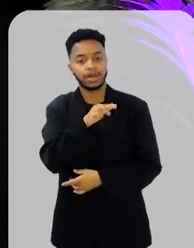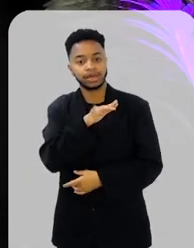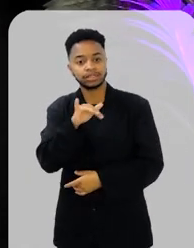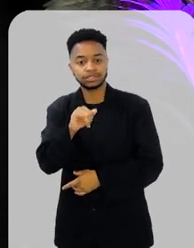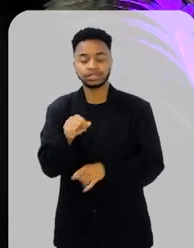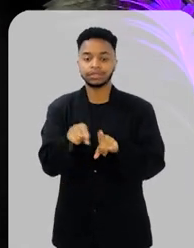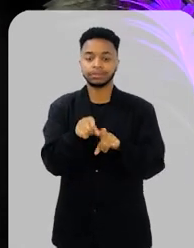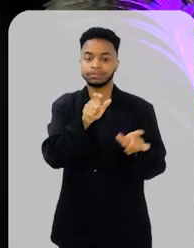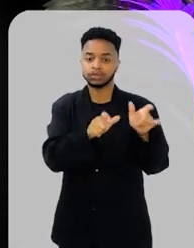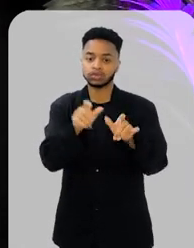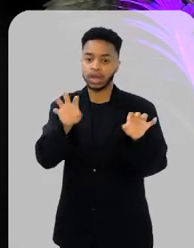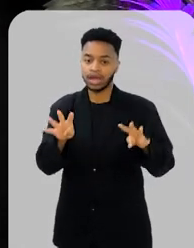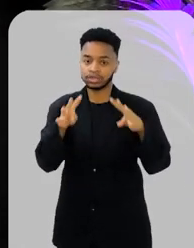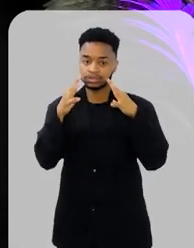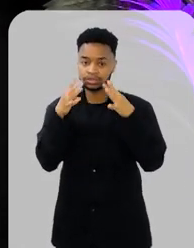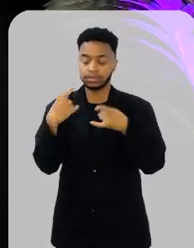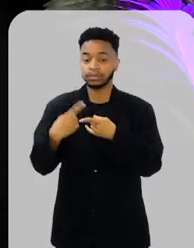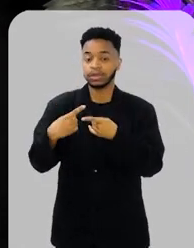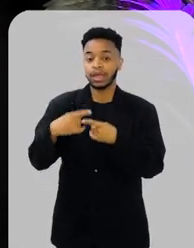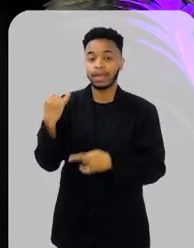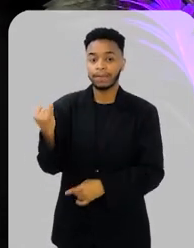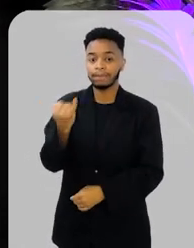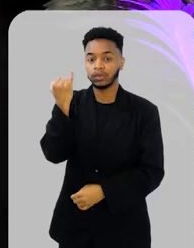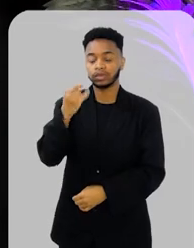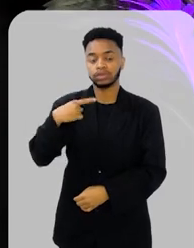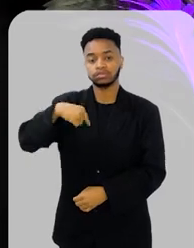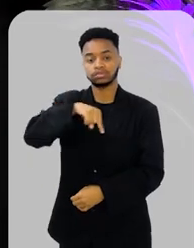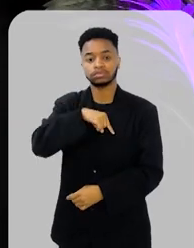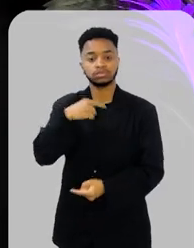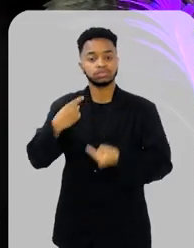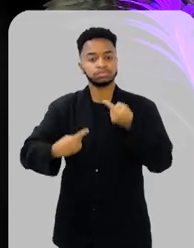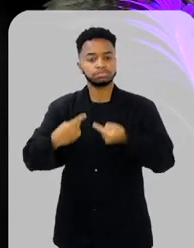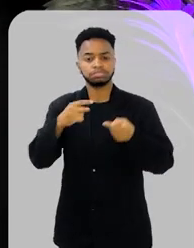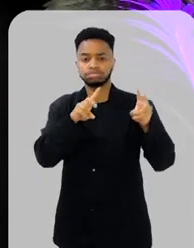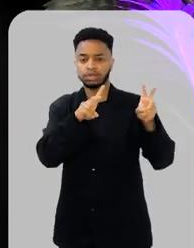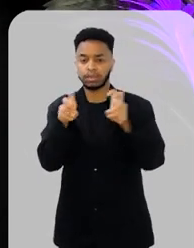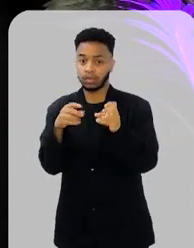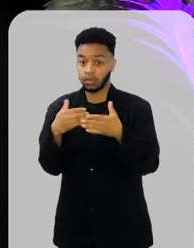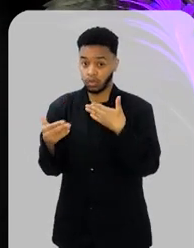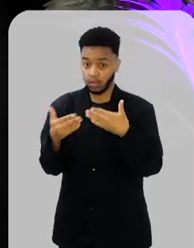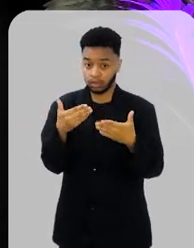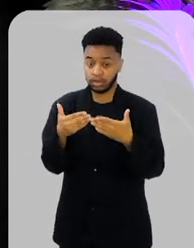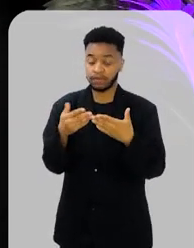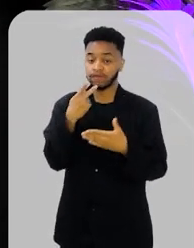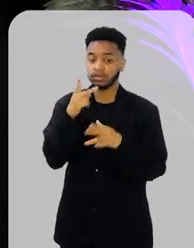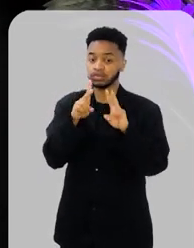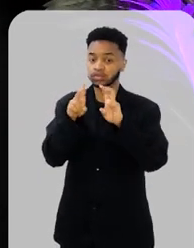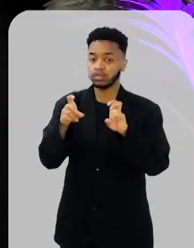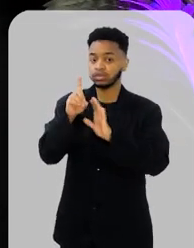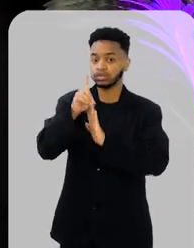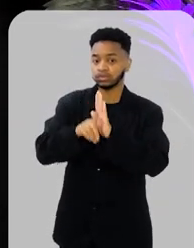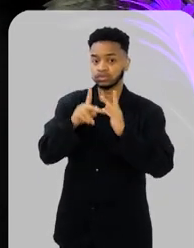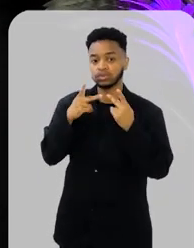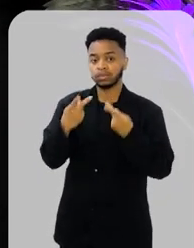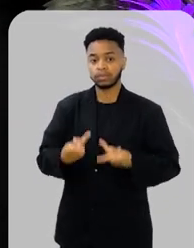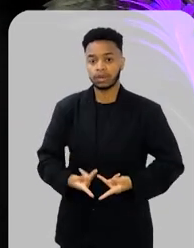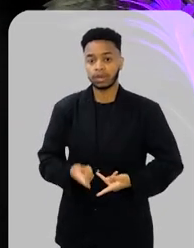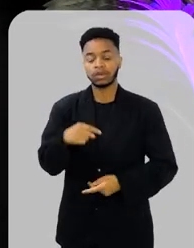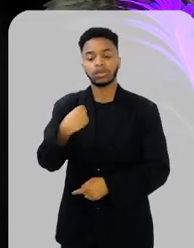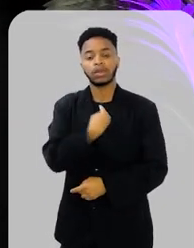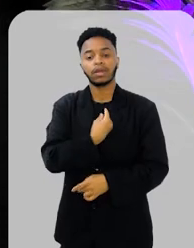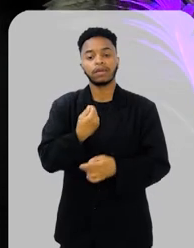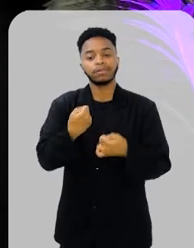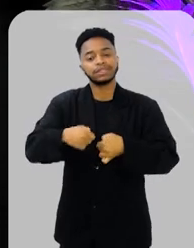Márcia também e a todos que nos assistem. É muito importante, quando a gente está discutindo qualquer temática que perpassa pelos direitos humanos,